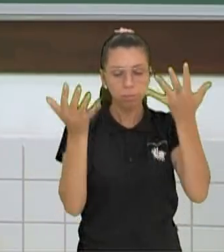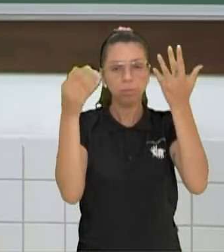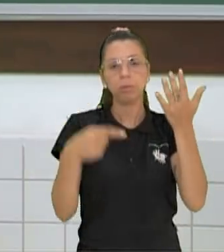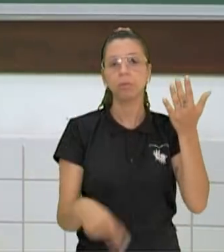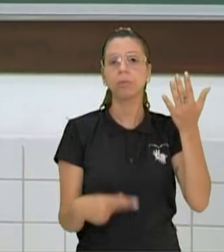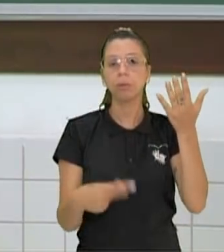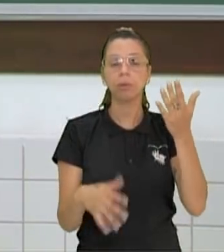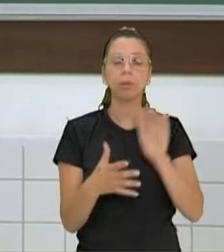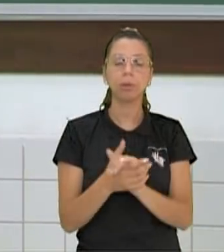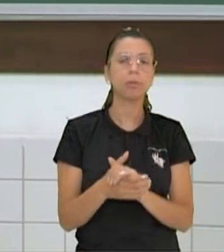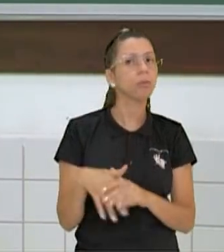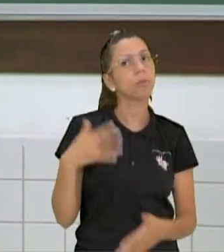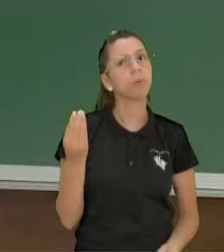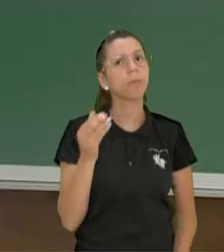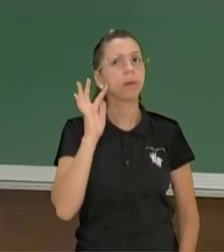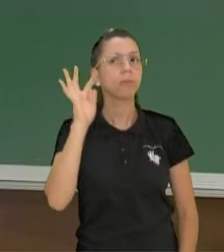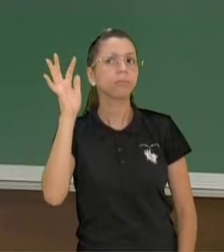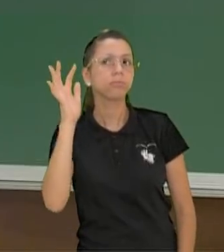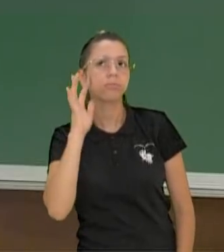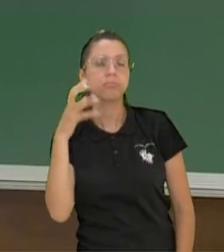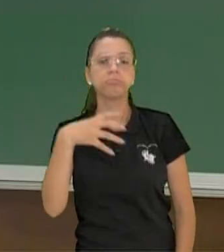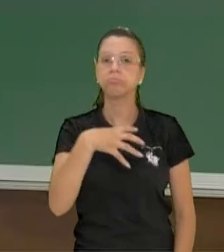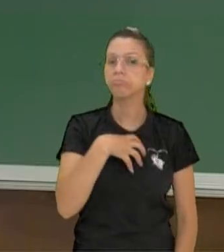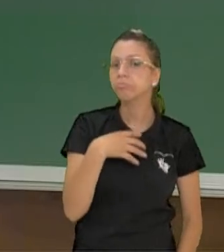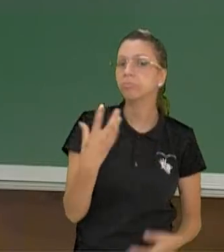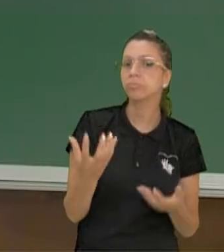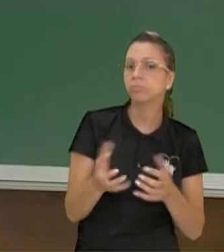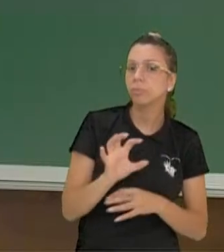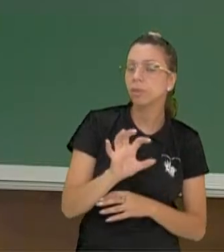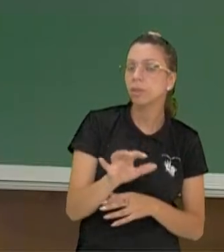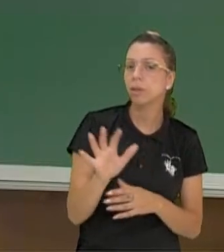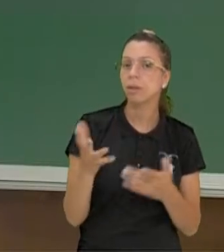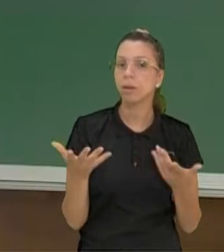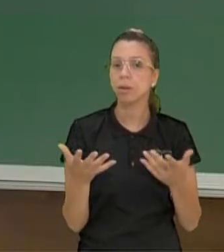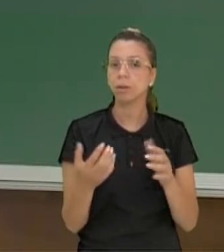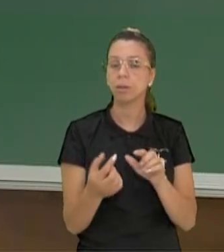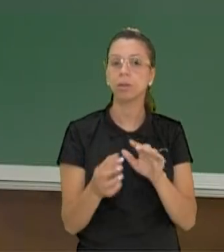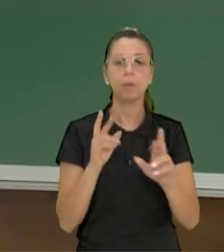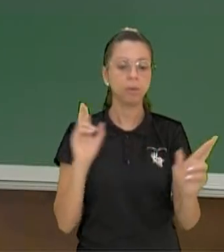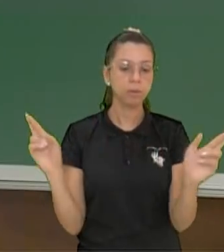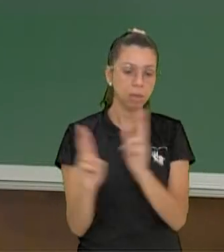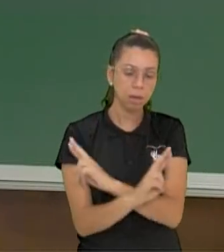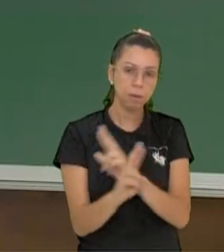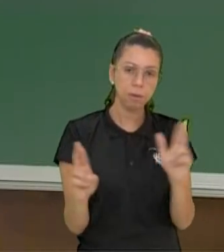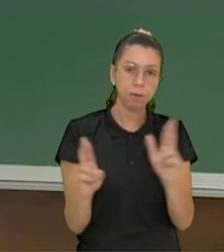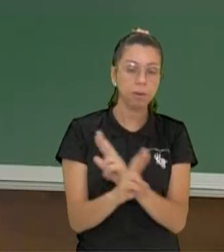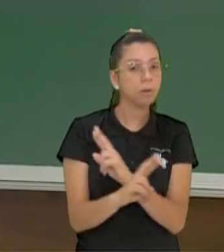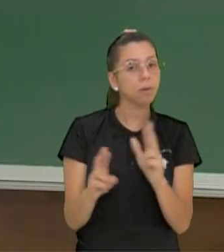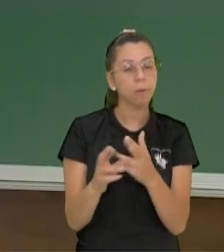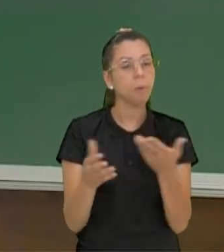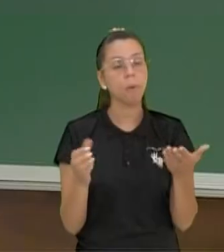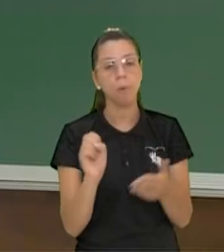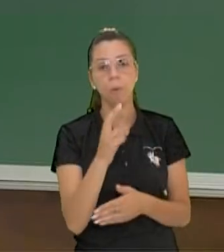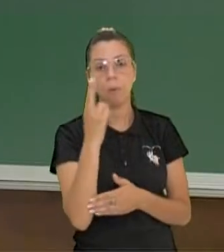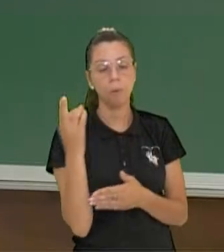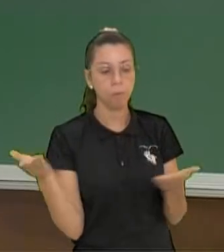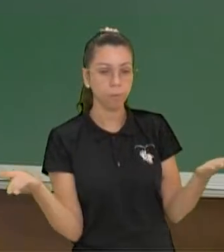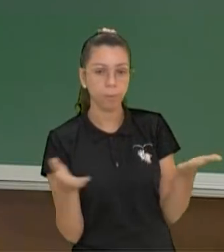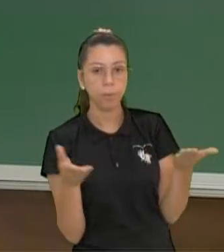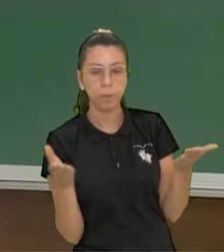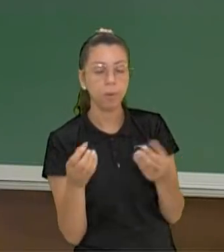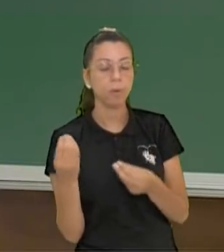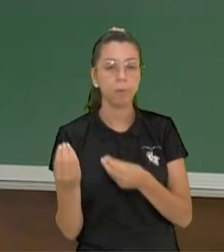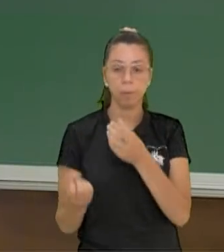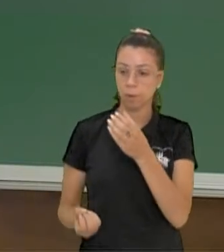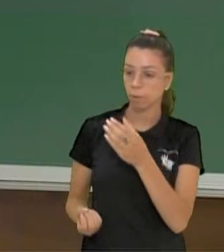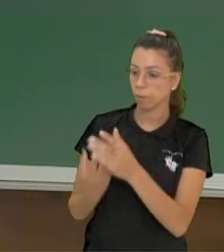Como que eu vim pensar dessa maneira? Como que nós temos essa relação com o outro, ou nos dias atuais? Como surgiu